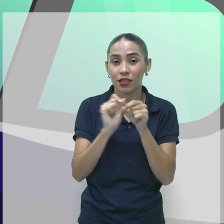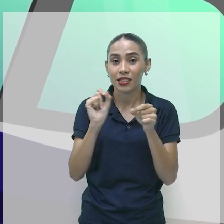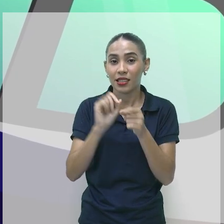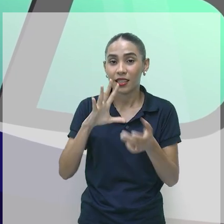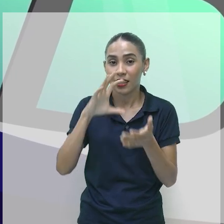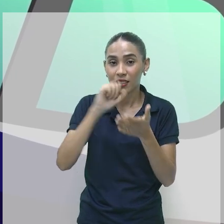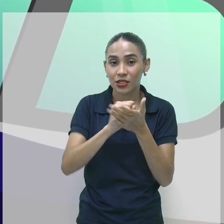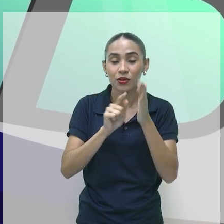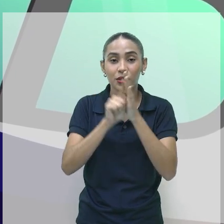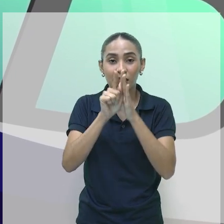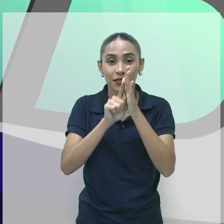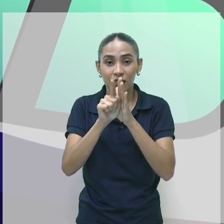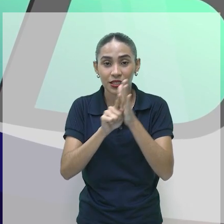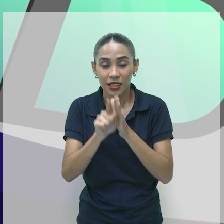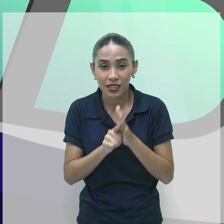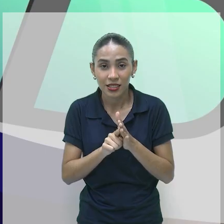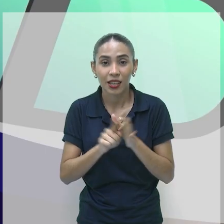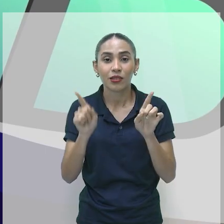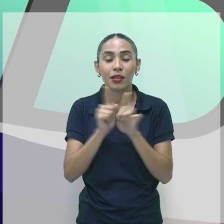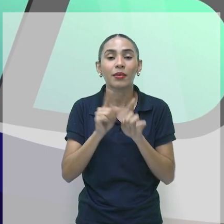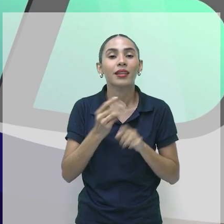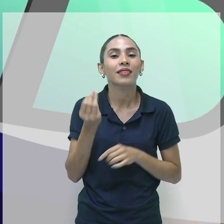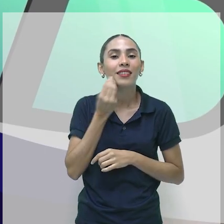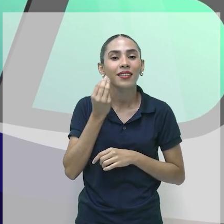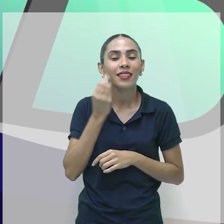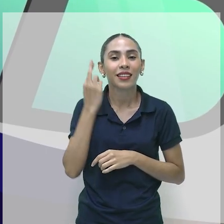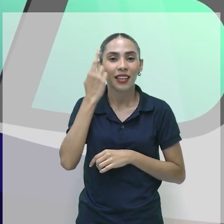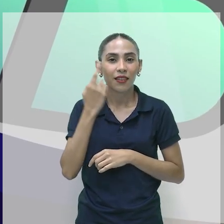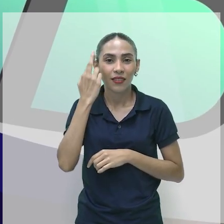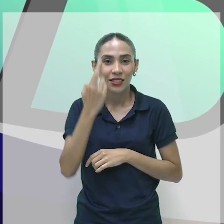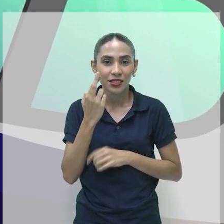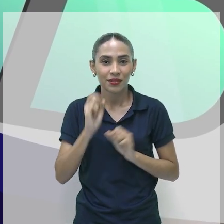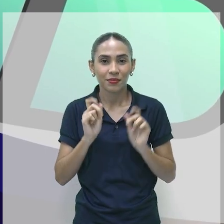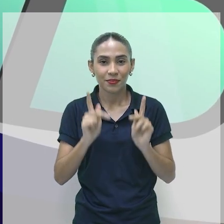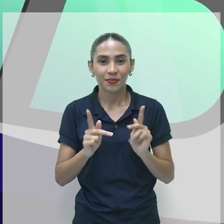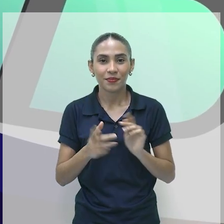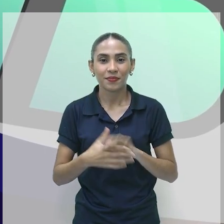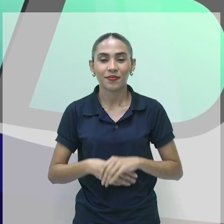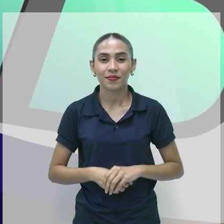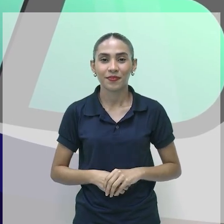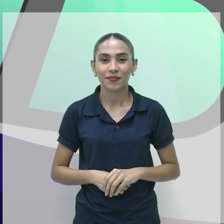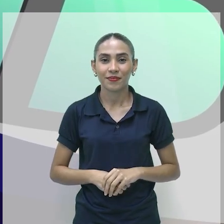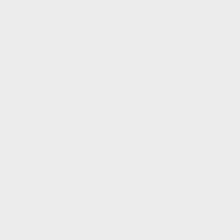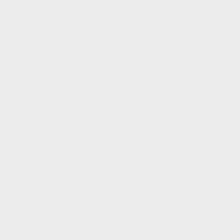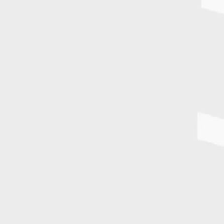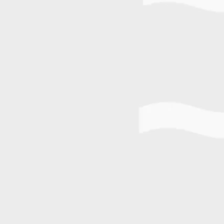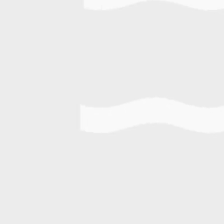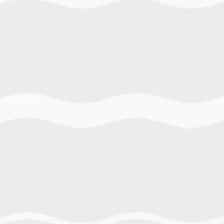registros e investigação, e tentem refletir aí sobre essas questões.